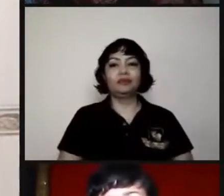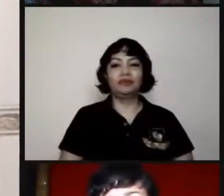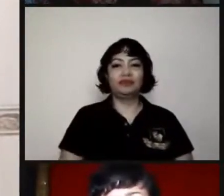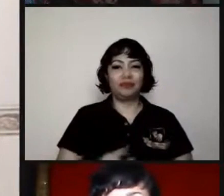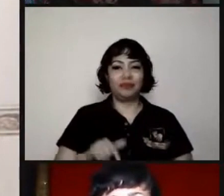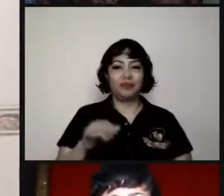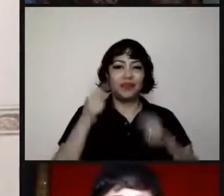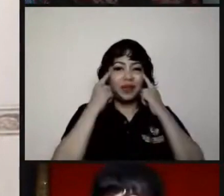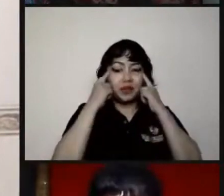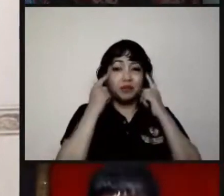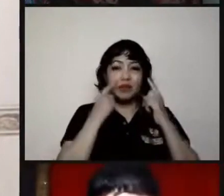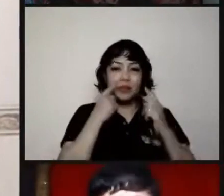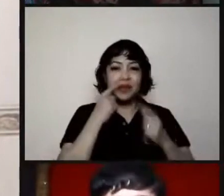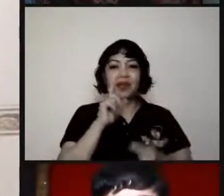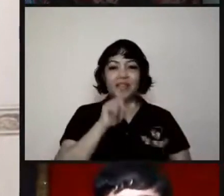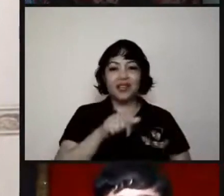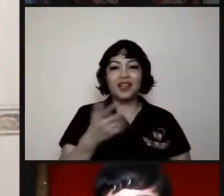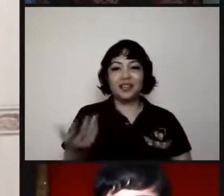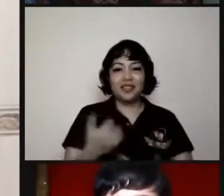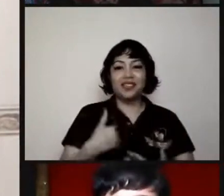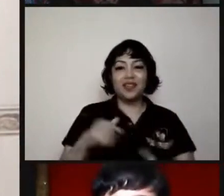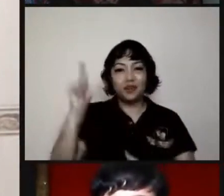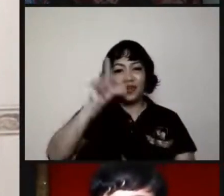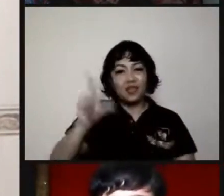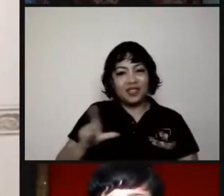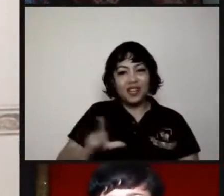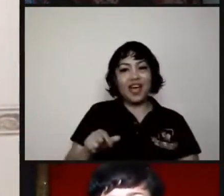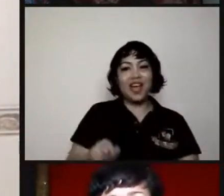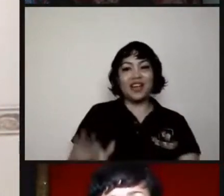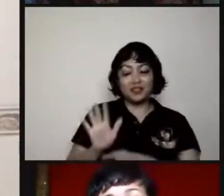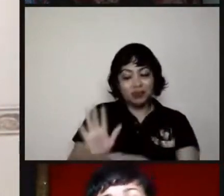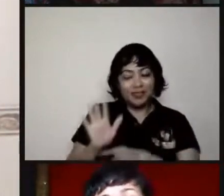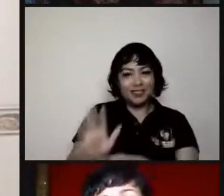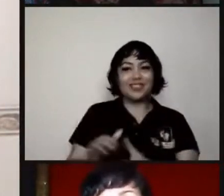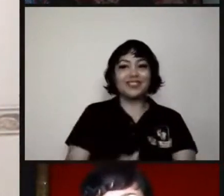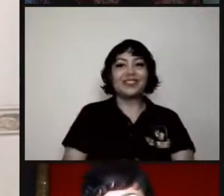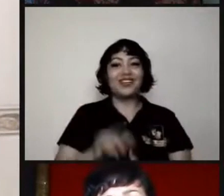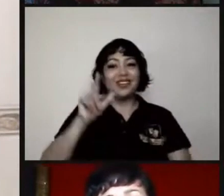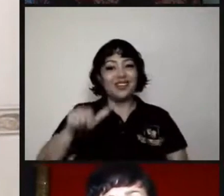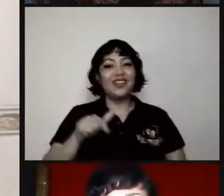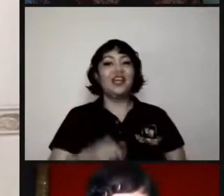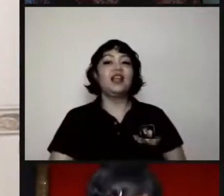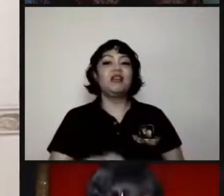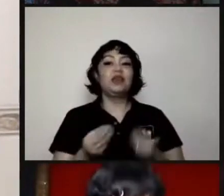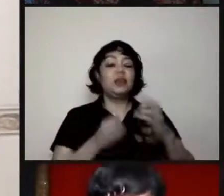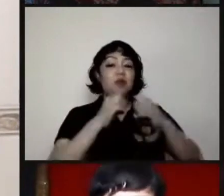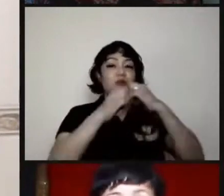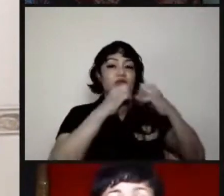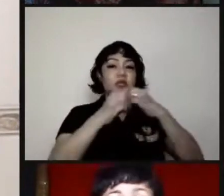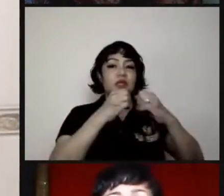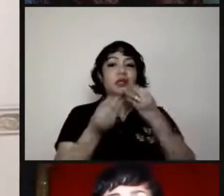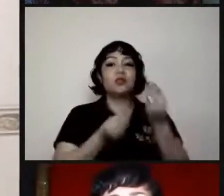nossa consultora literária. E o Eduardo vai dar uma oficina aqui sobre o fazer poético no dia 18 de